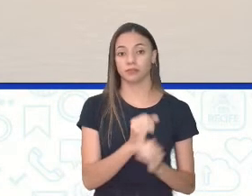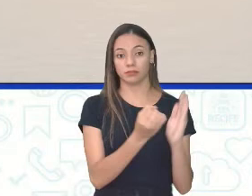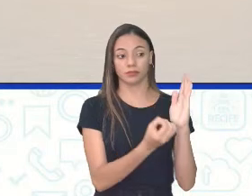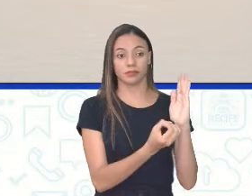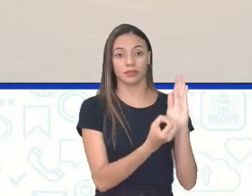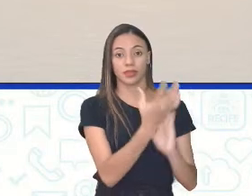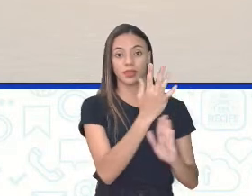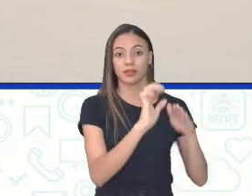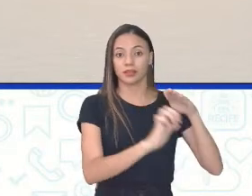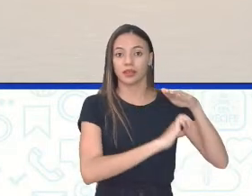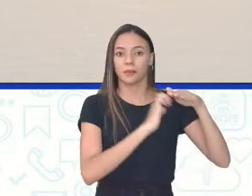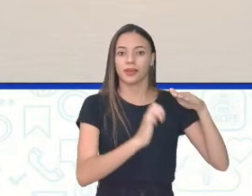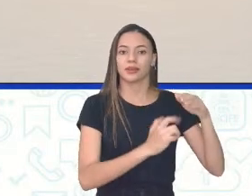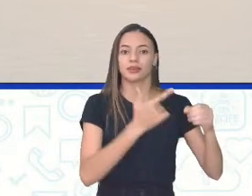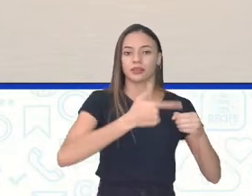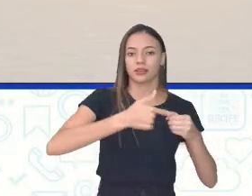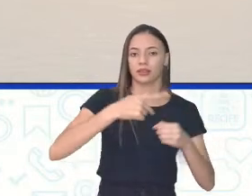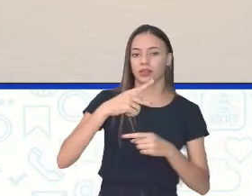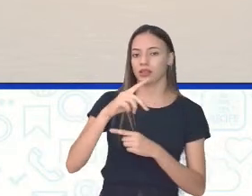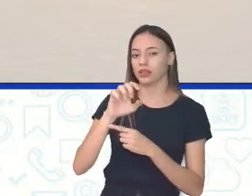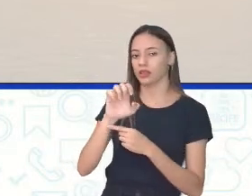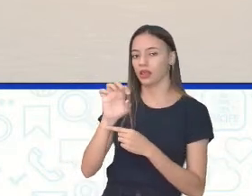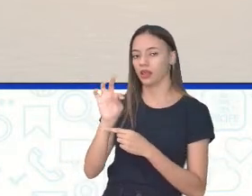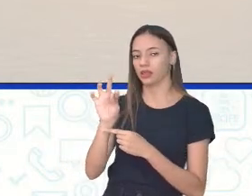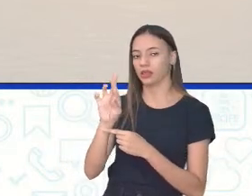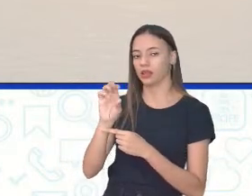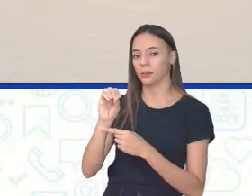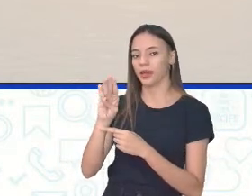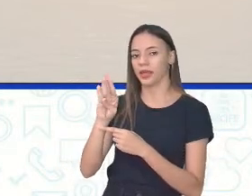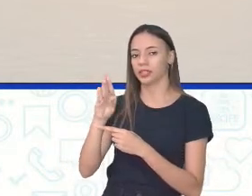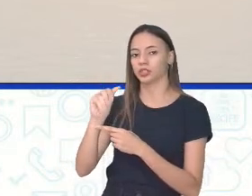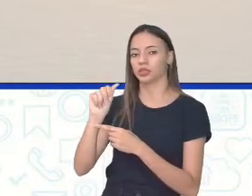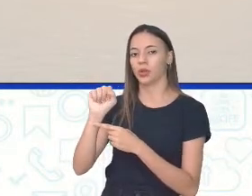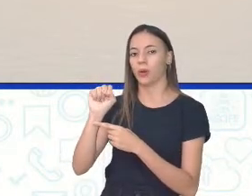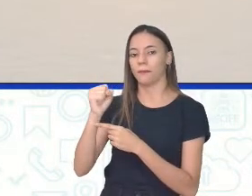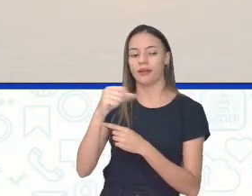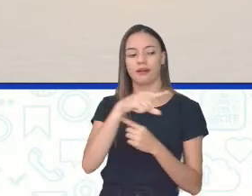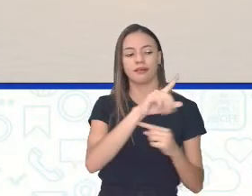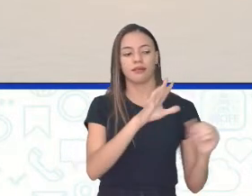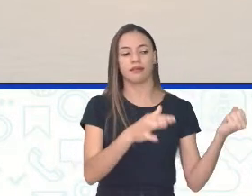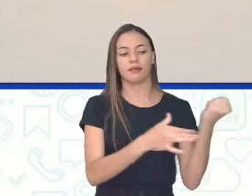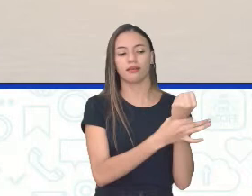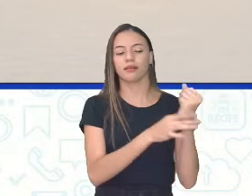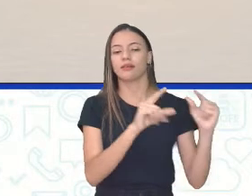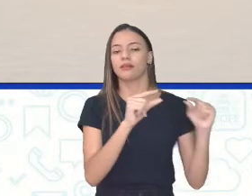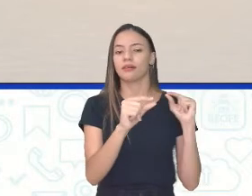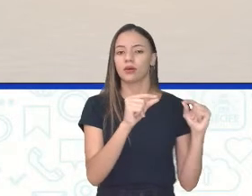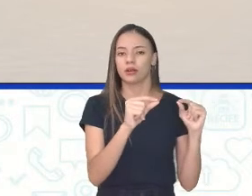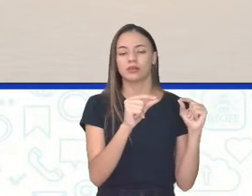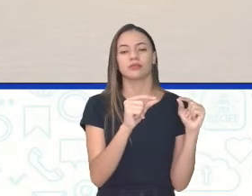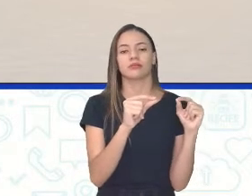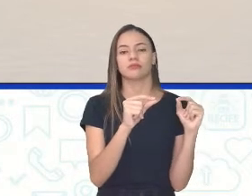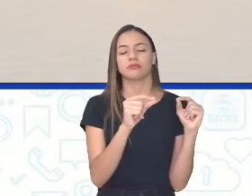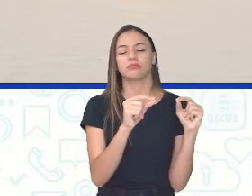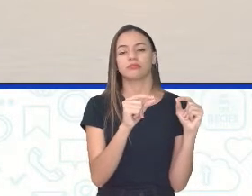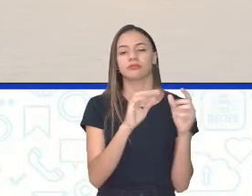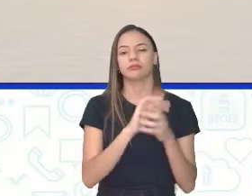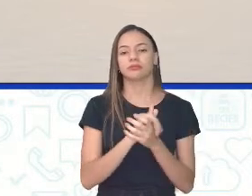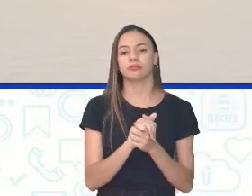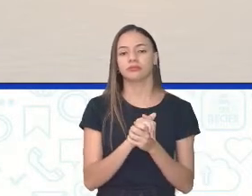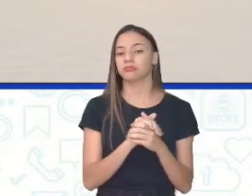criação dessa empresa, né, da Petrobras, né, porque ela garantiu durante um bom tempo, né, que a gente tivesse aí